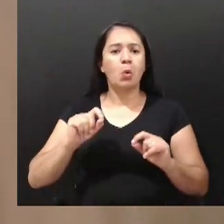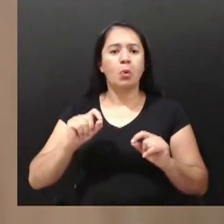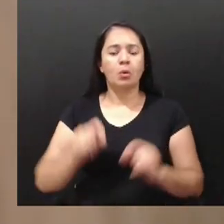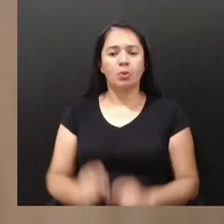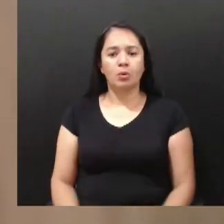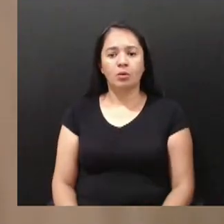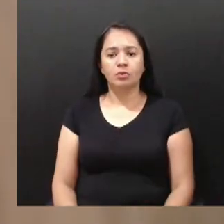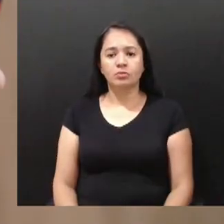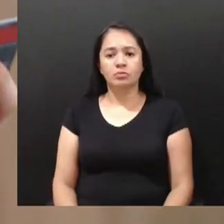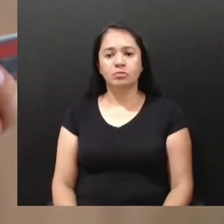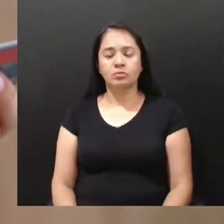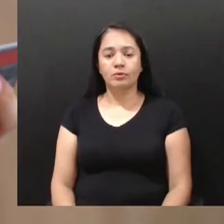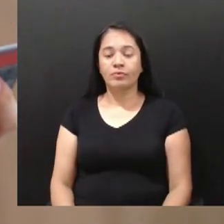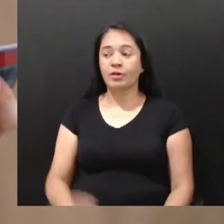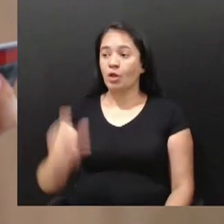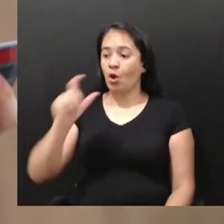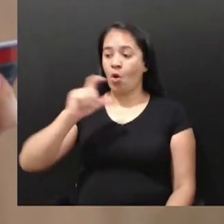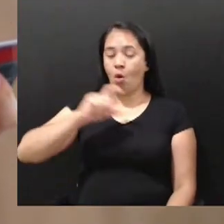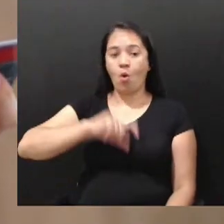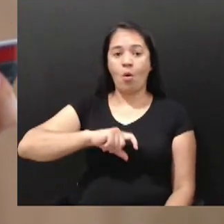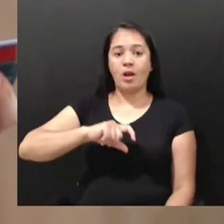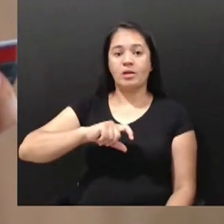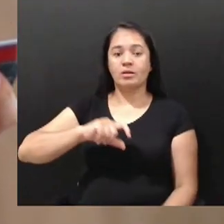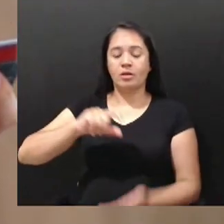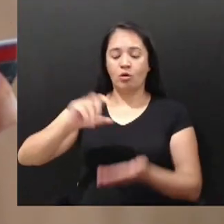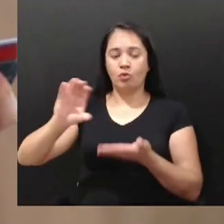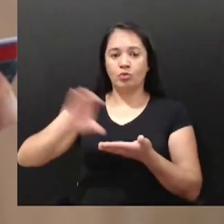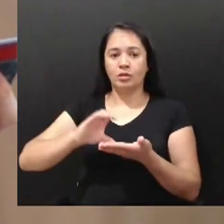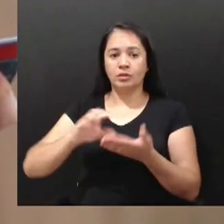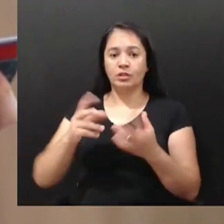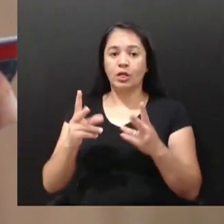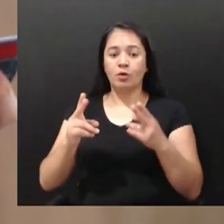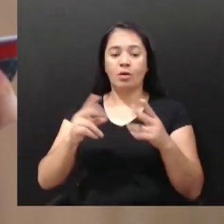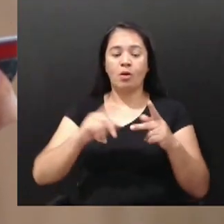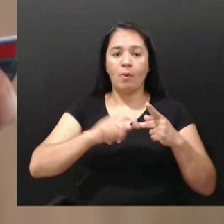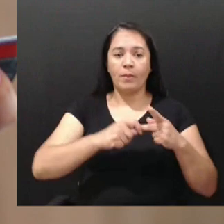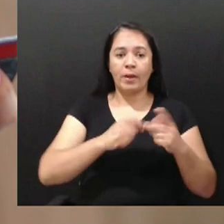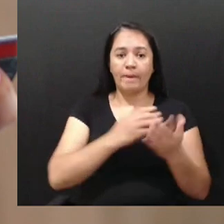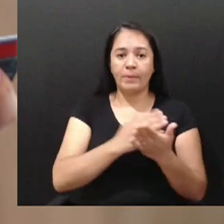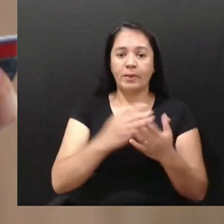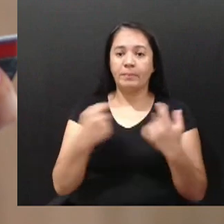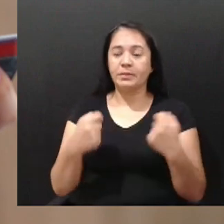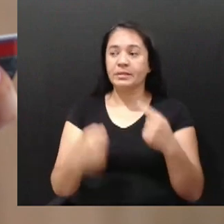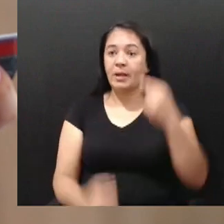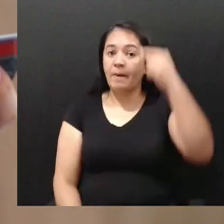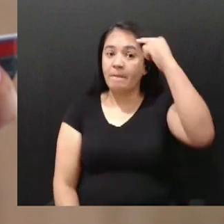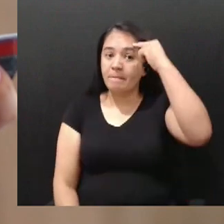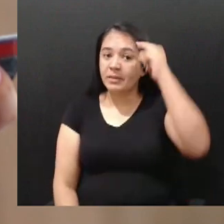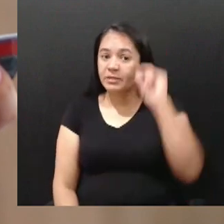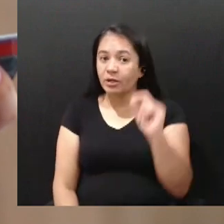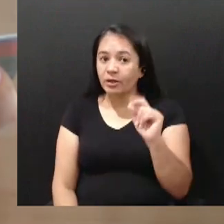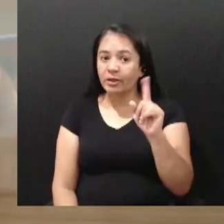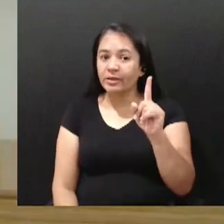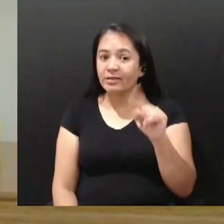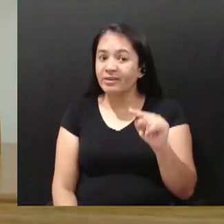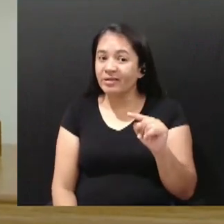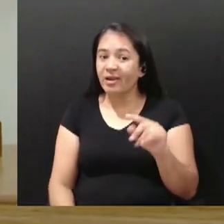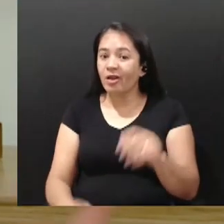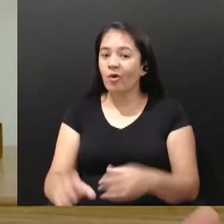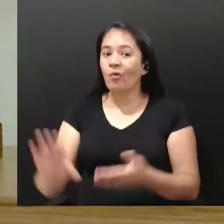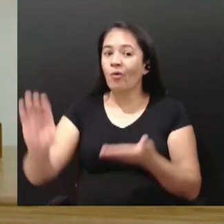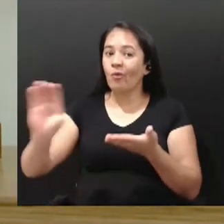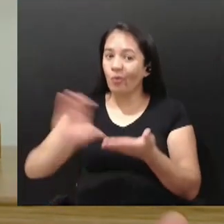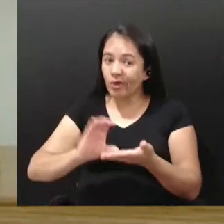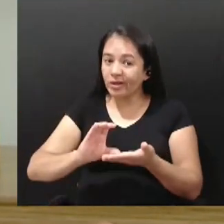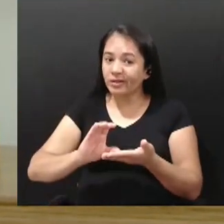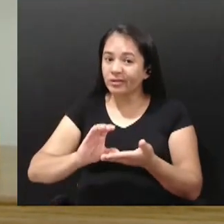crédito, assim como o Pix parcelado, a gente tem que parar para pensar que é um crédito, né? É um dinheiro que